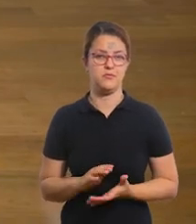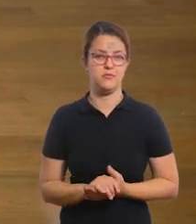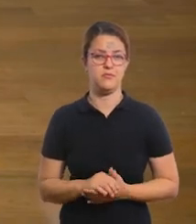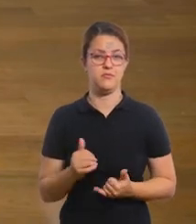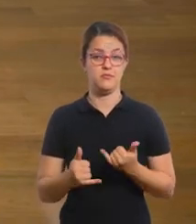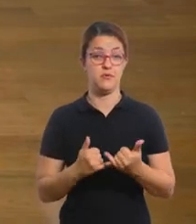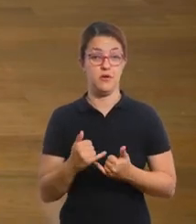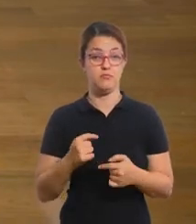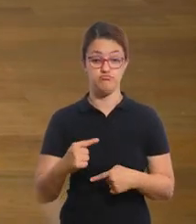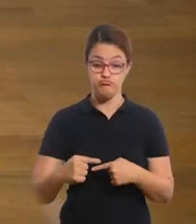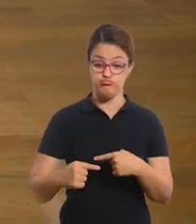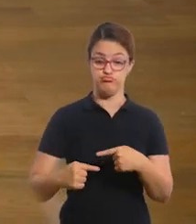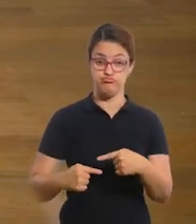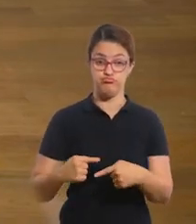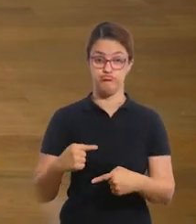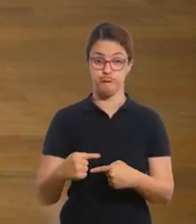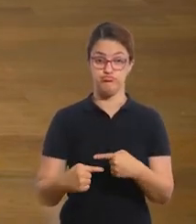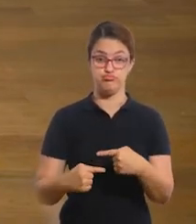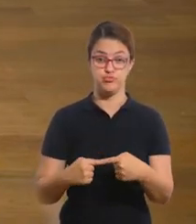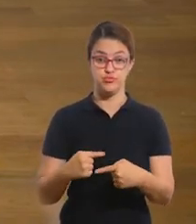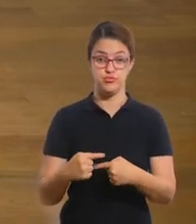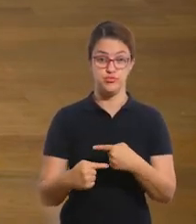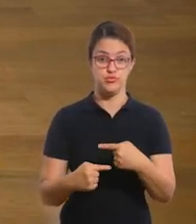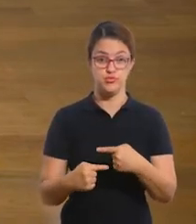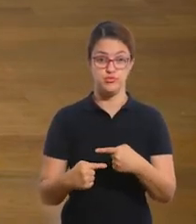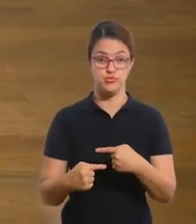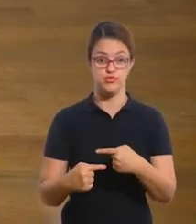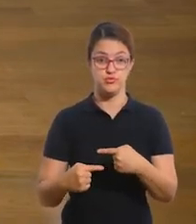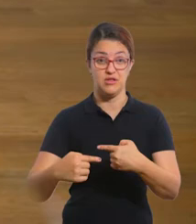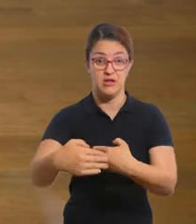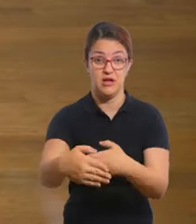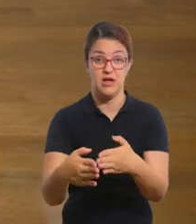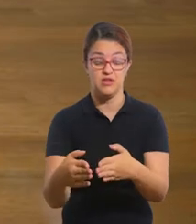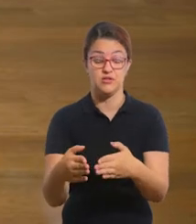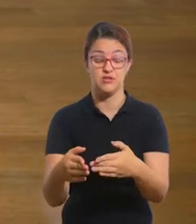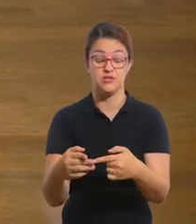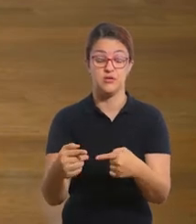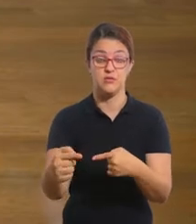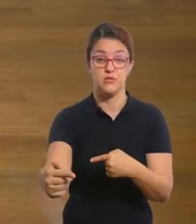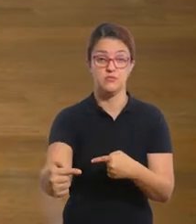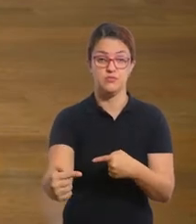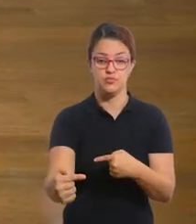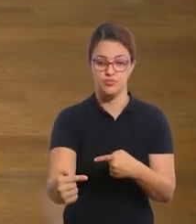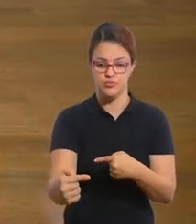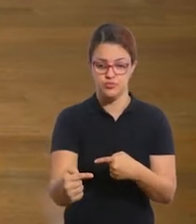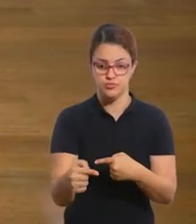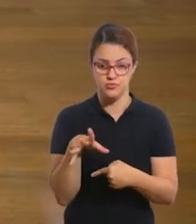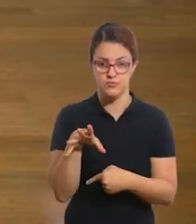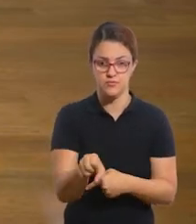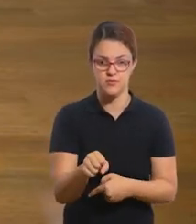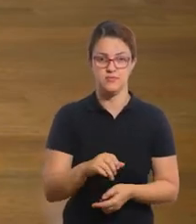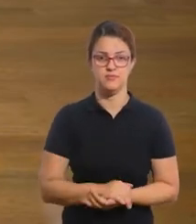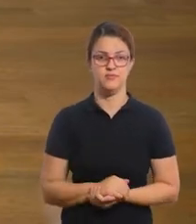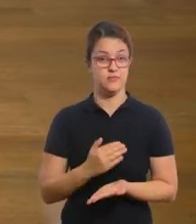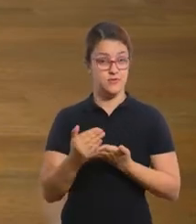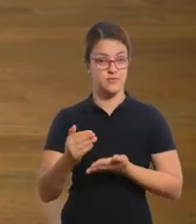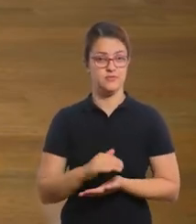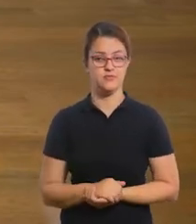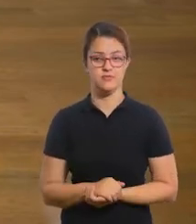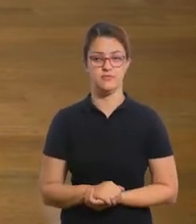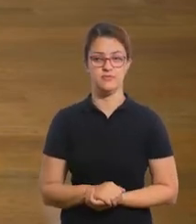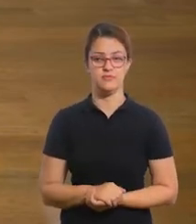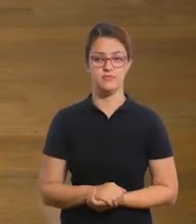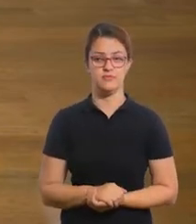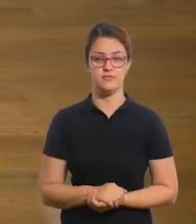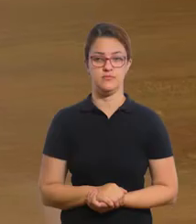enrolando mesmo. Quando você chegar com a caixinha perto de você, você pega o jornal, que é o sinal que você ganhou. Então vamos lá?